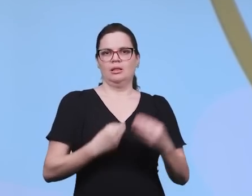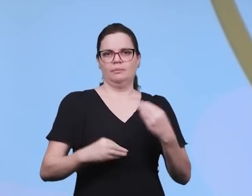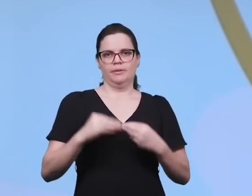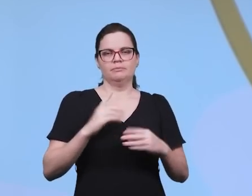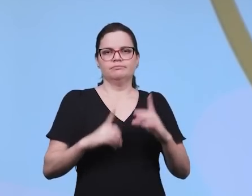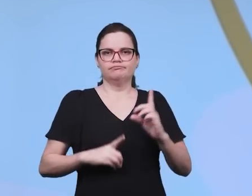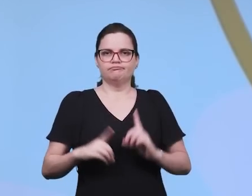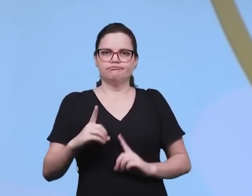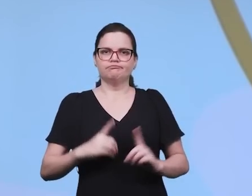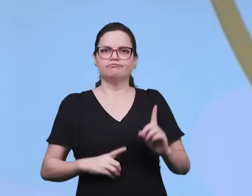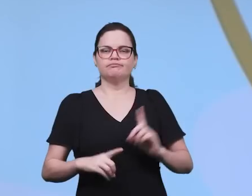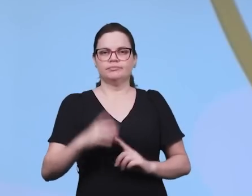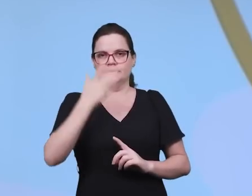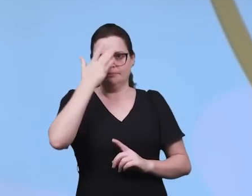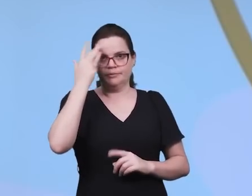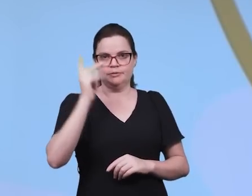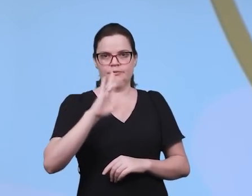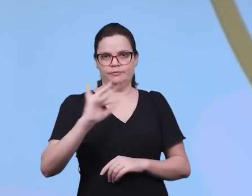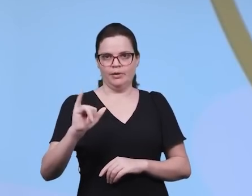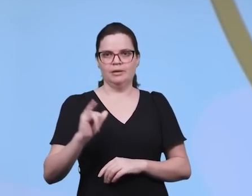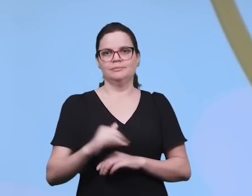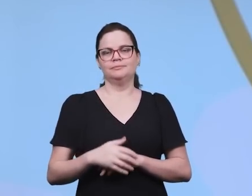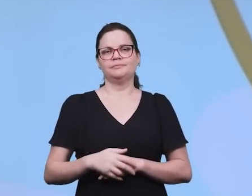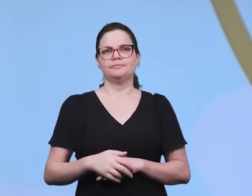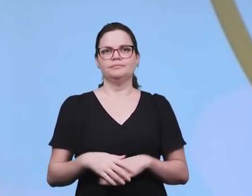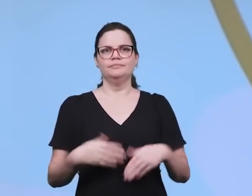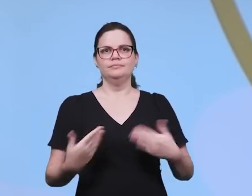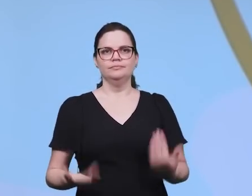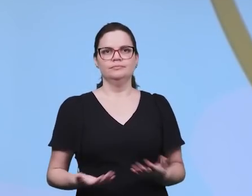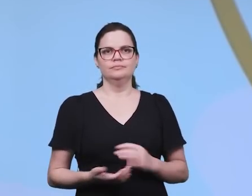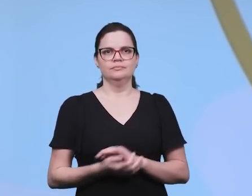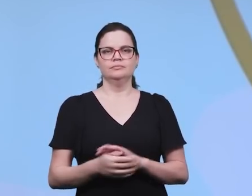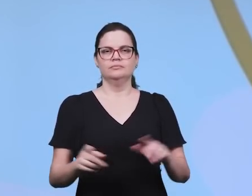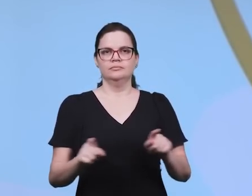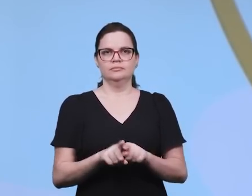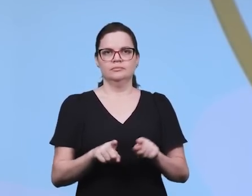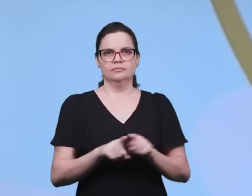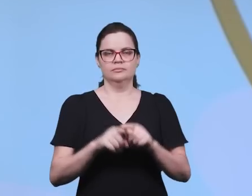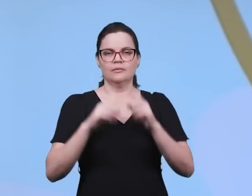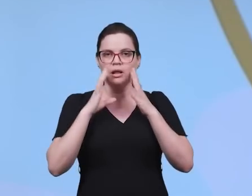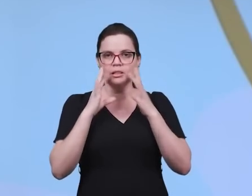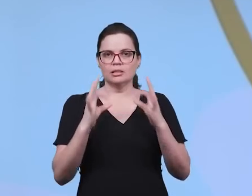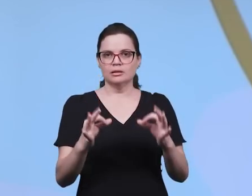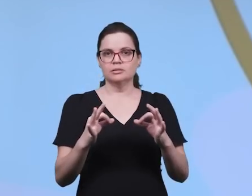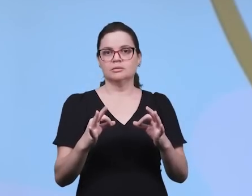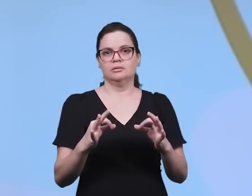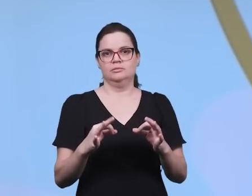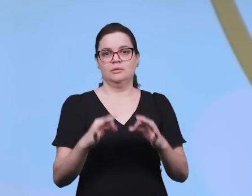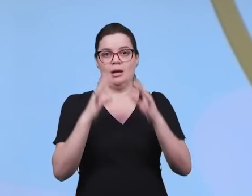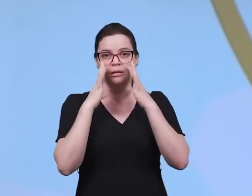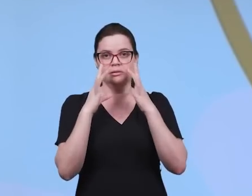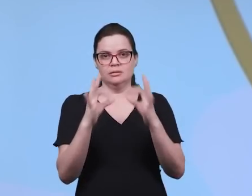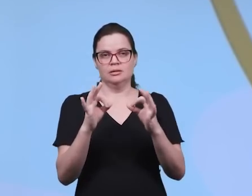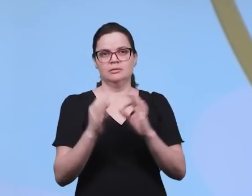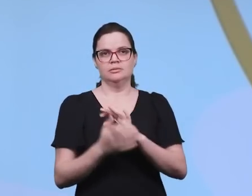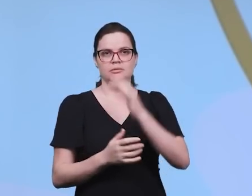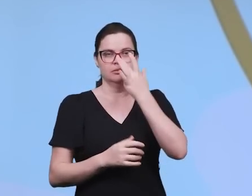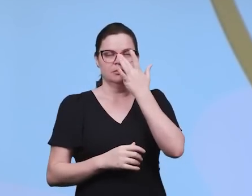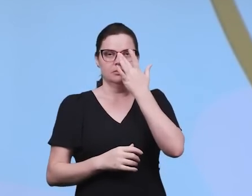pessoa. Então essas duas comorbidades, assim como outras, como eu falei também, a questão da atenção, esse daí é um ponto muito